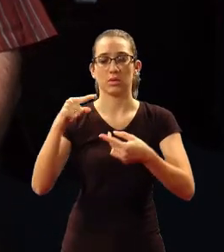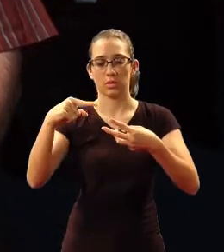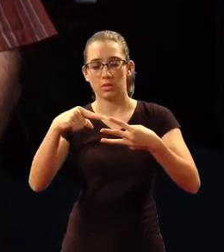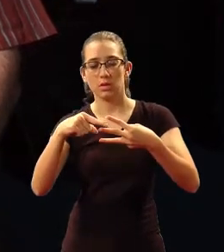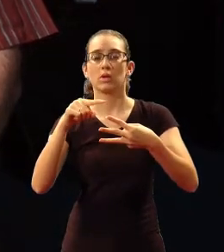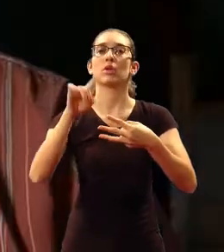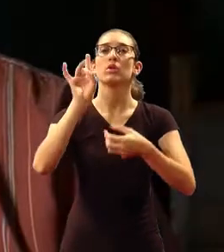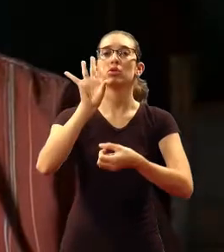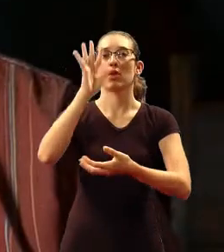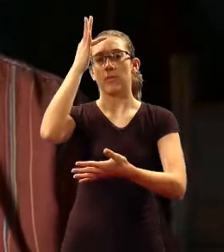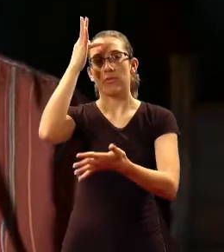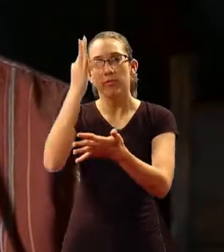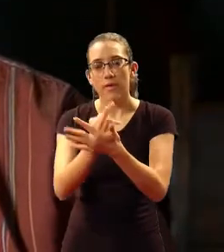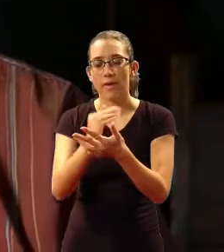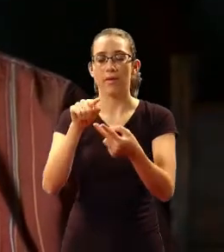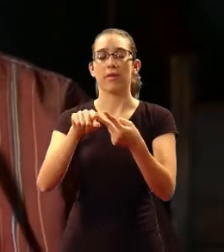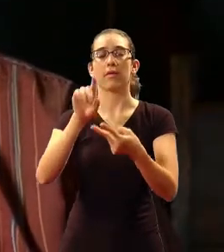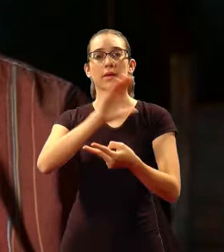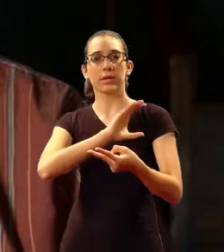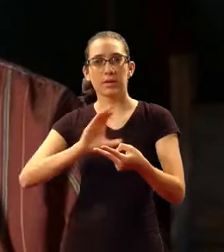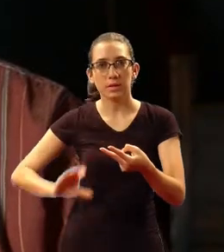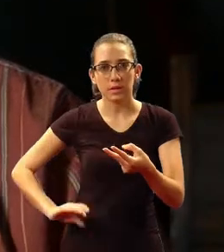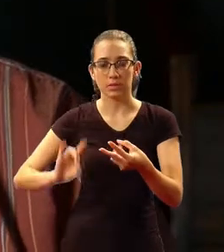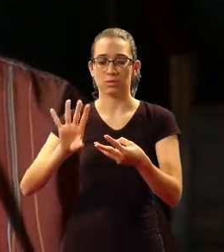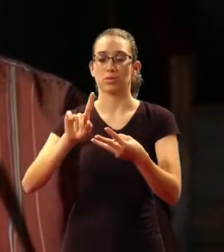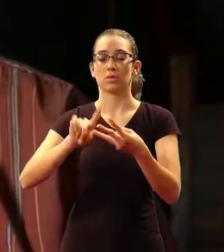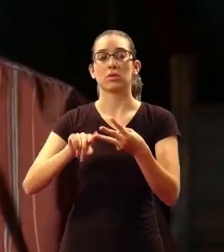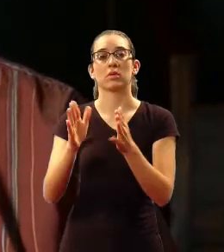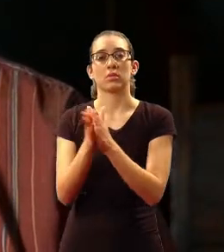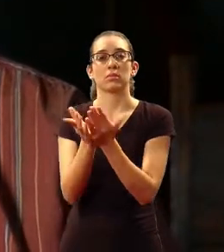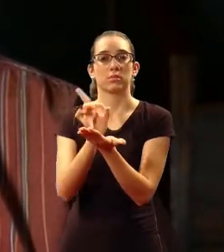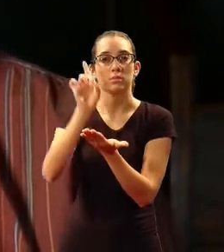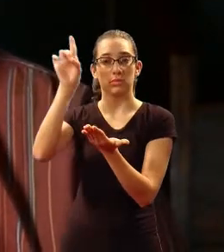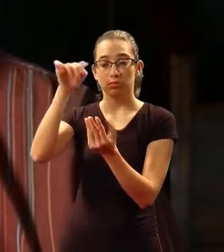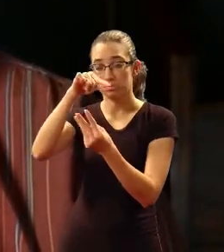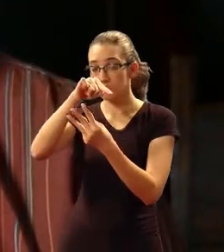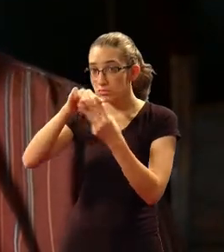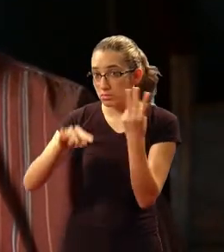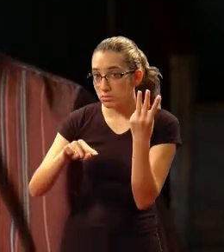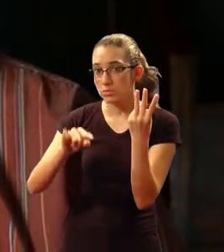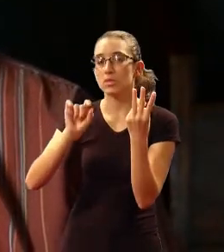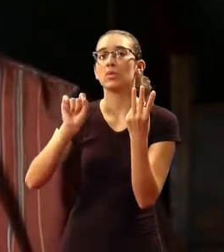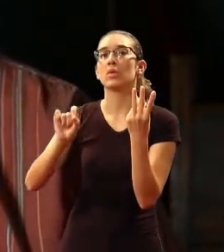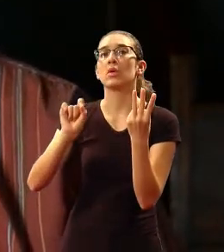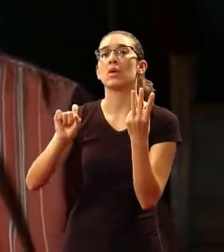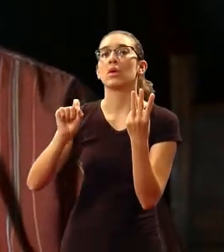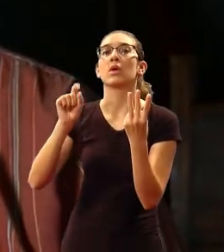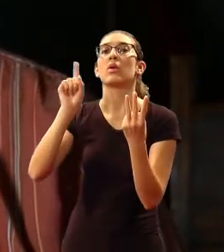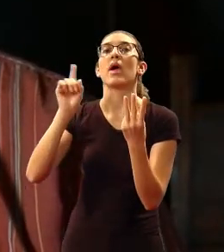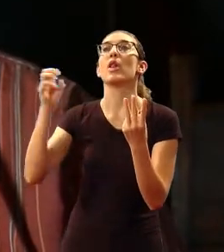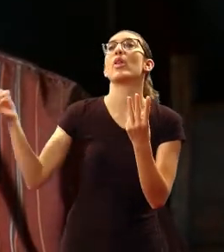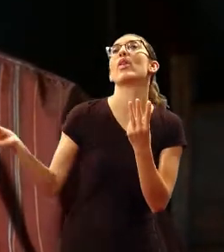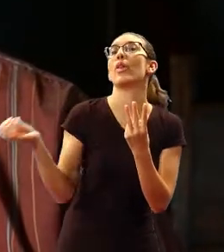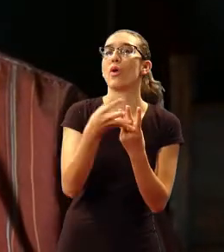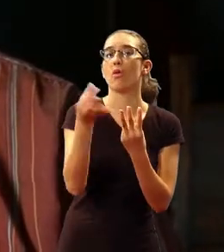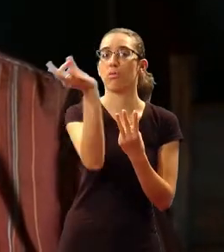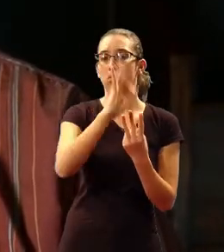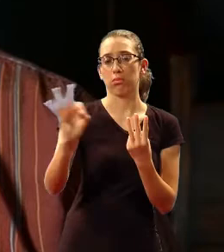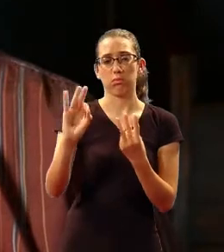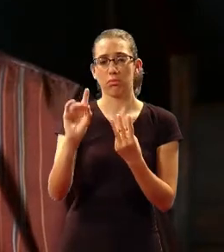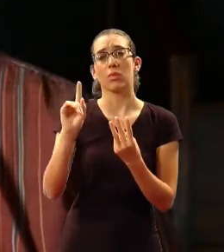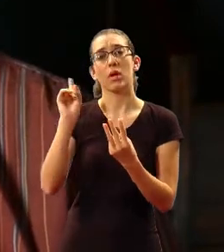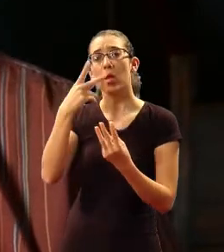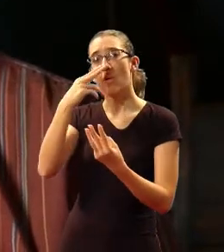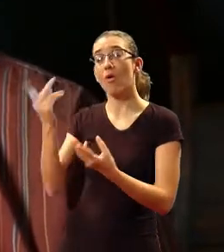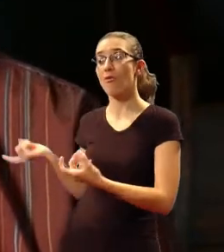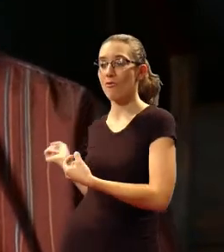esquecido, ou seja, somente a fé, somente Cristo e somente a Escritura, esses três fundamentos, eles na verdade não são novos,